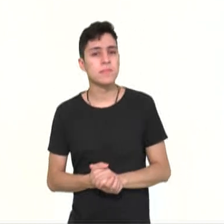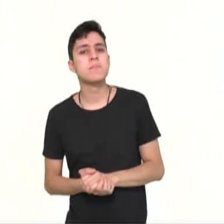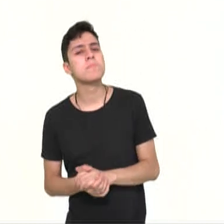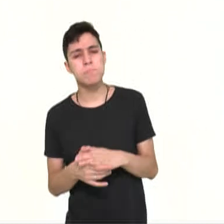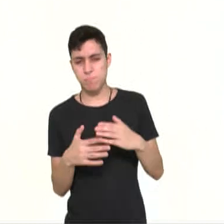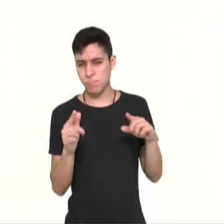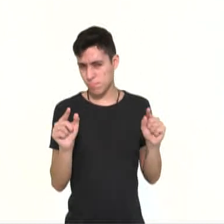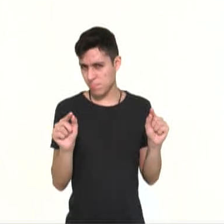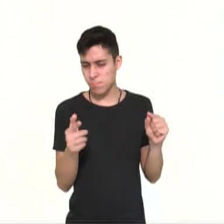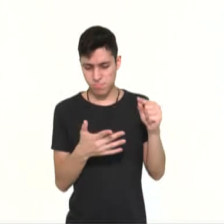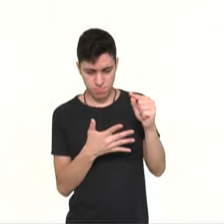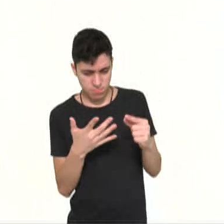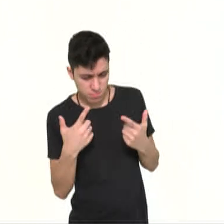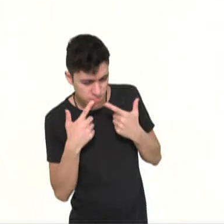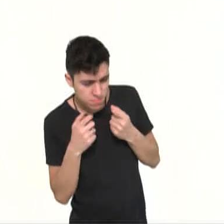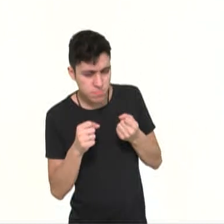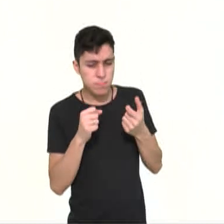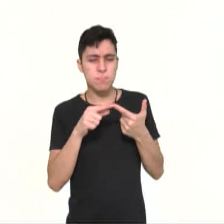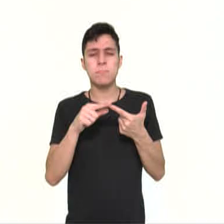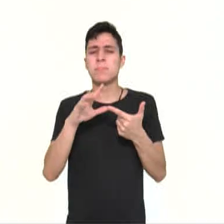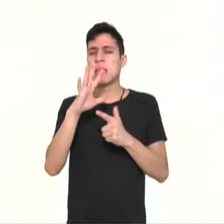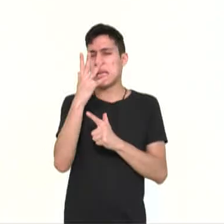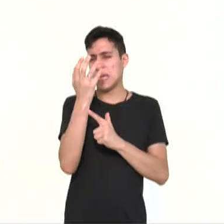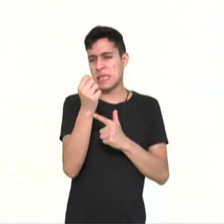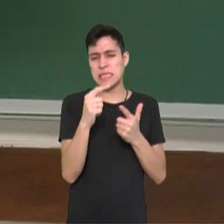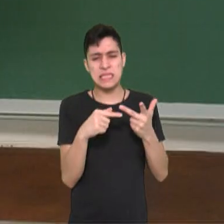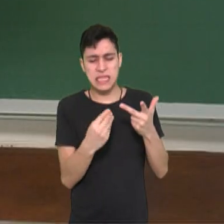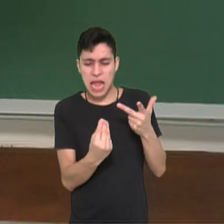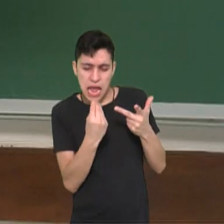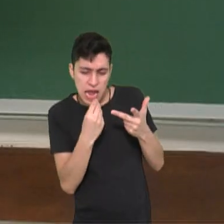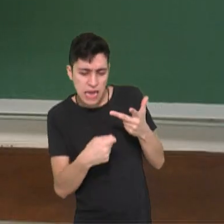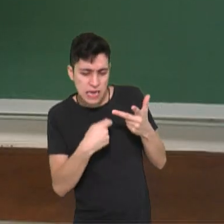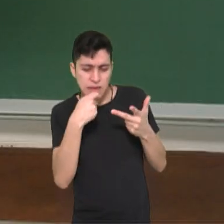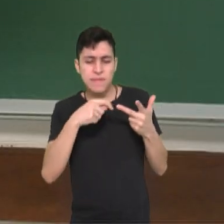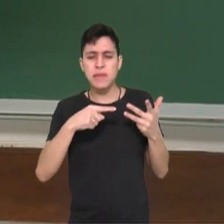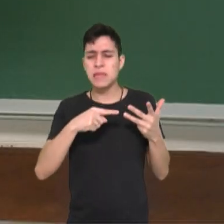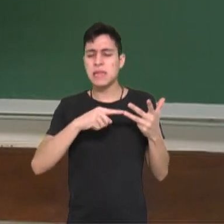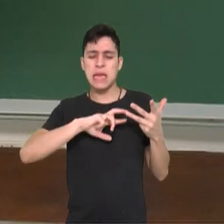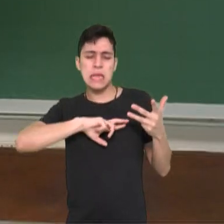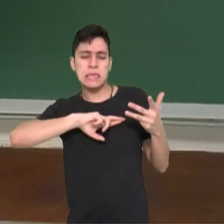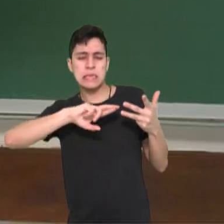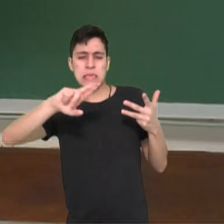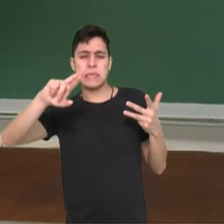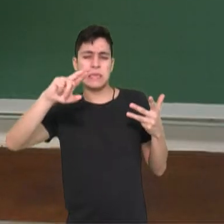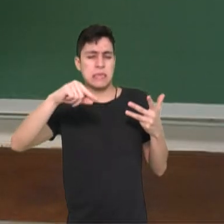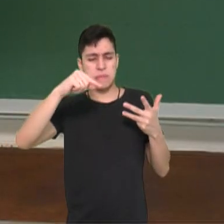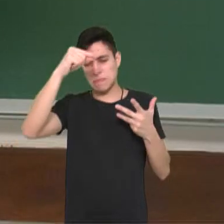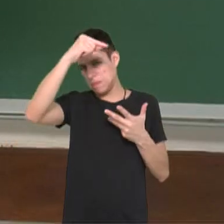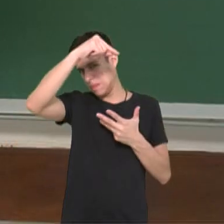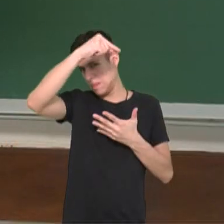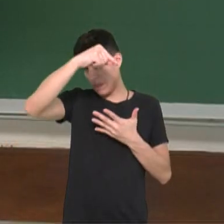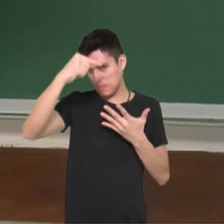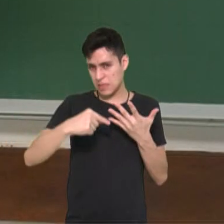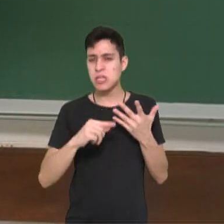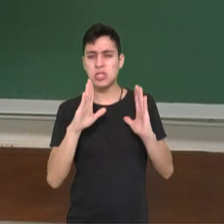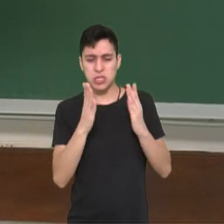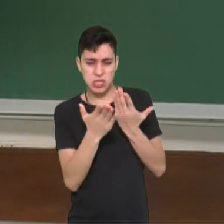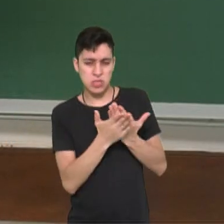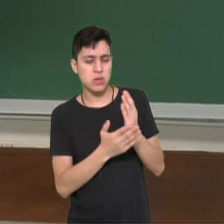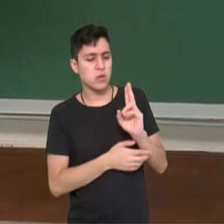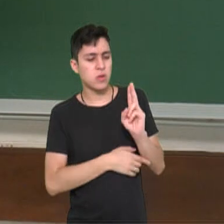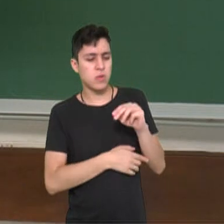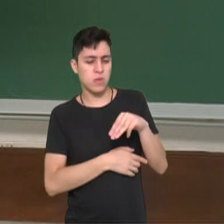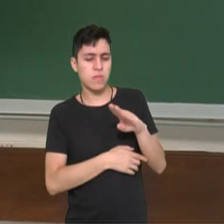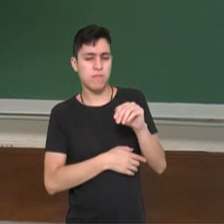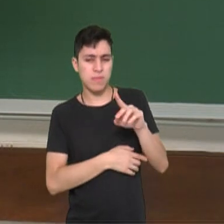elementos linguísticos, artísticos, alimentares, de práticas religiosas africanas, a Umbanda e o Candomblé, que nós vamos ter aqui no nosso